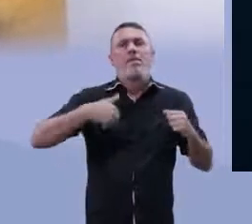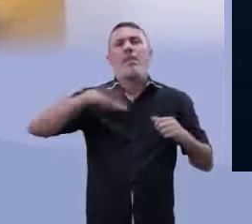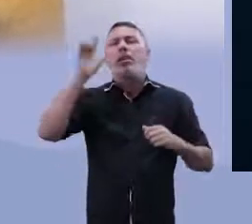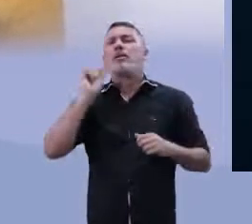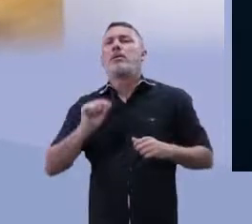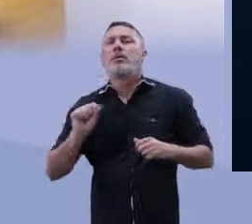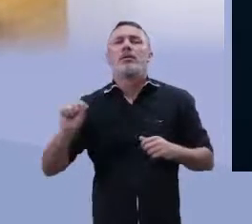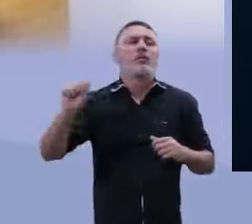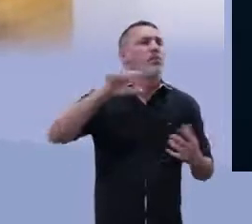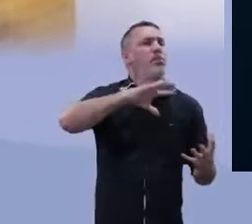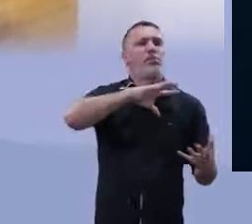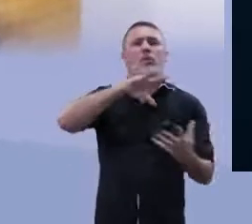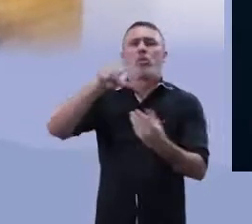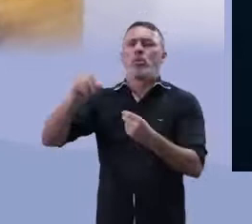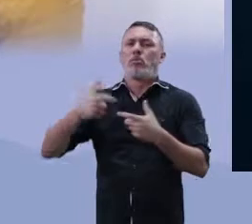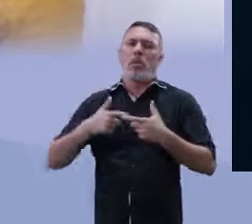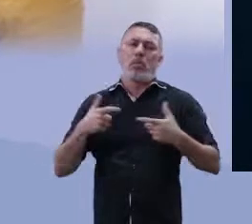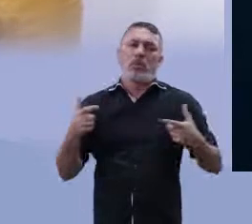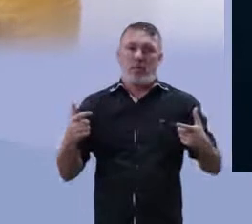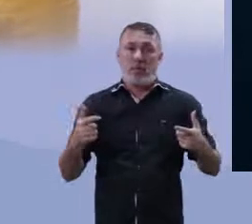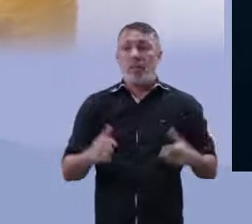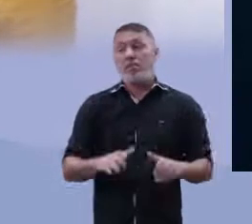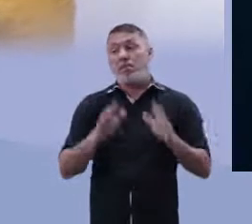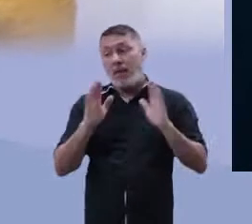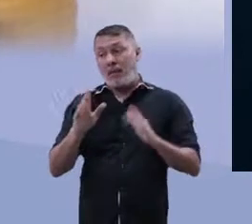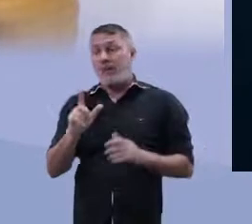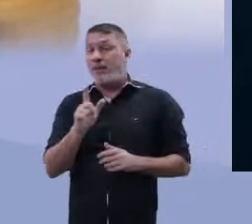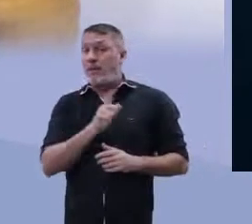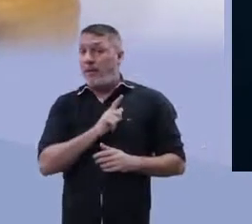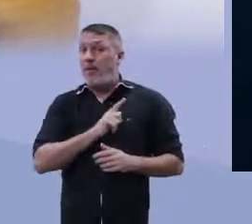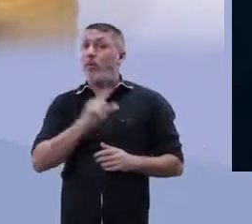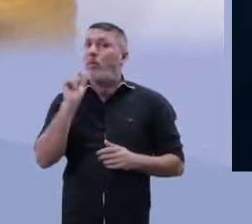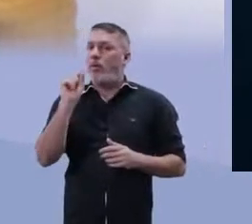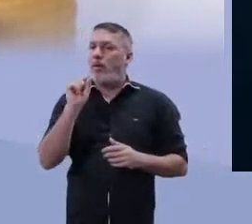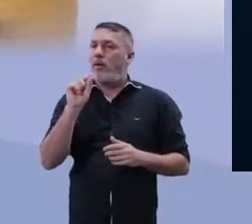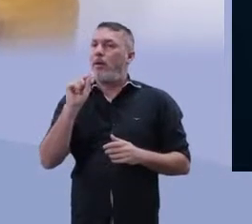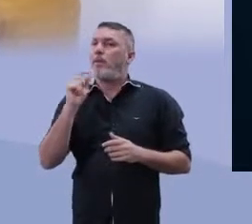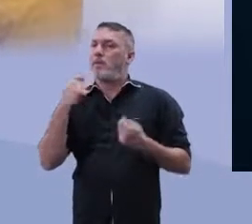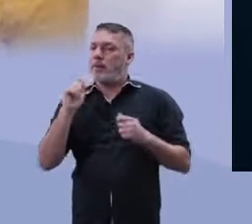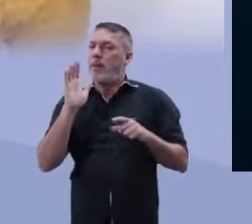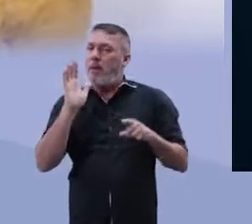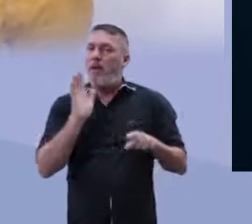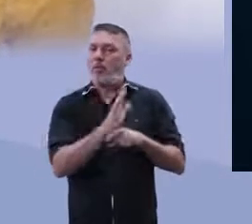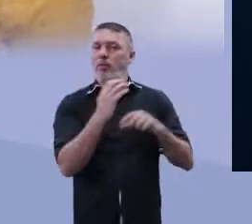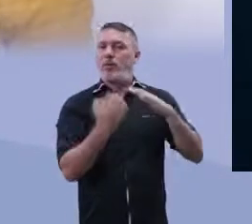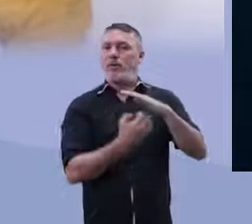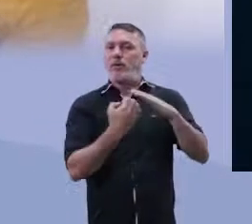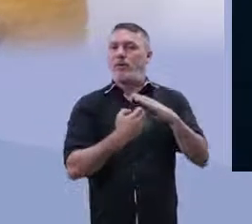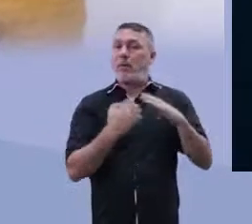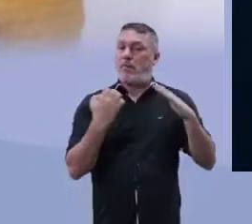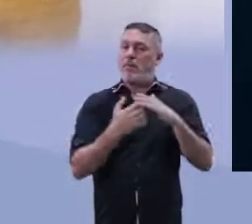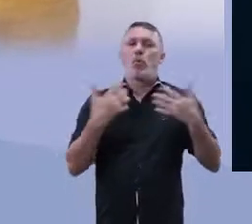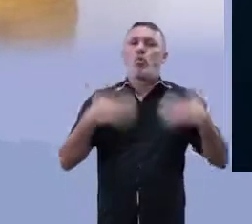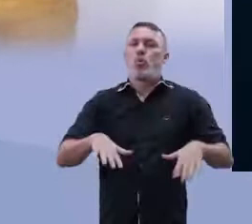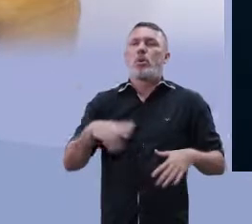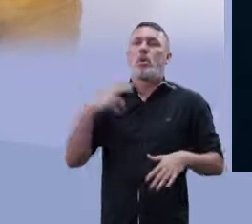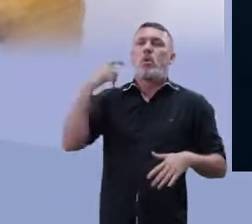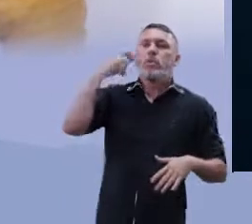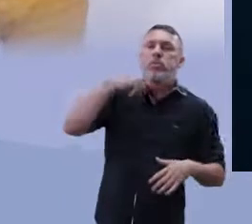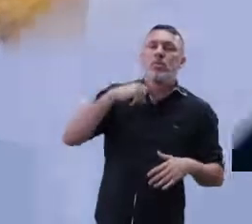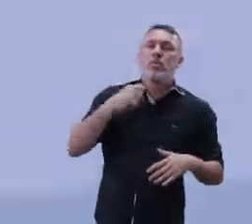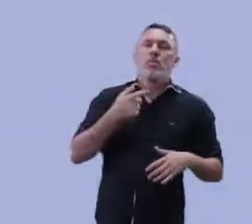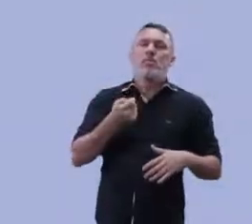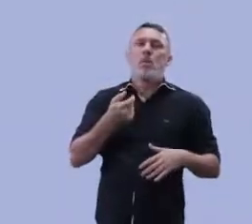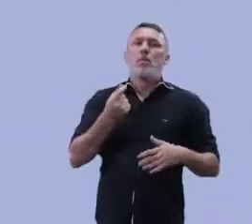fazer presentes em todo o mundo, desde que existam essas prerrogativas, esses fatores locacionais, como